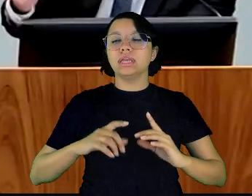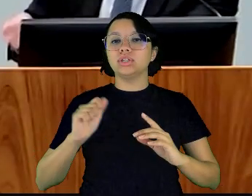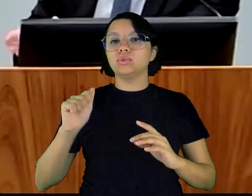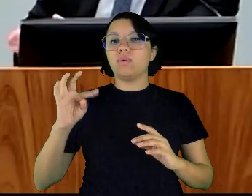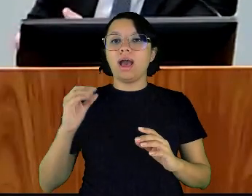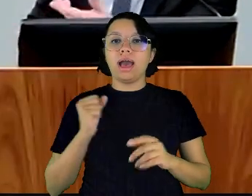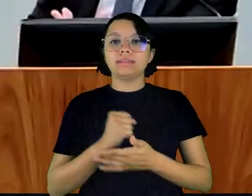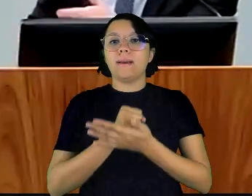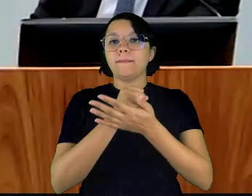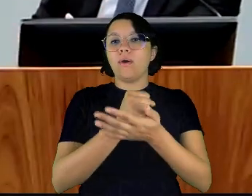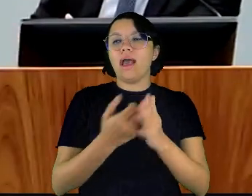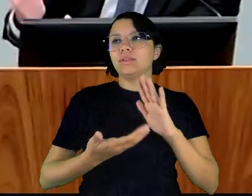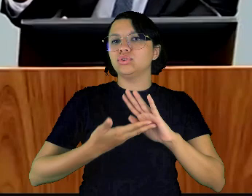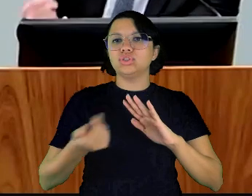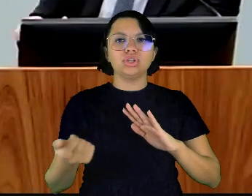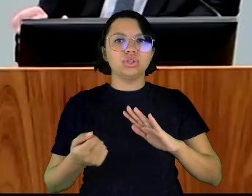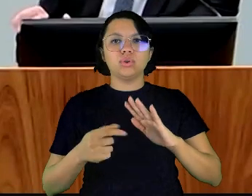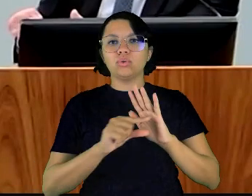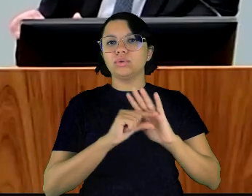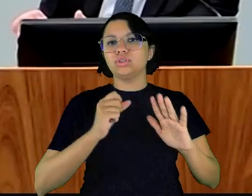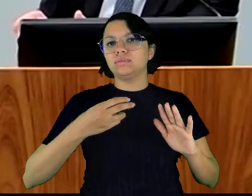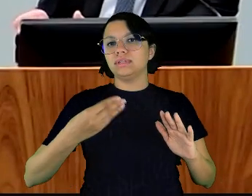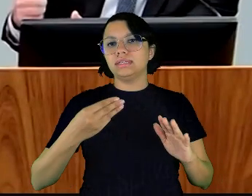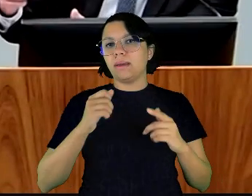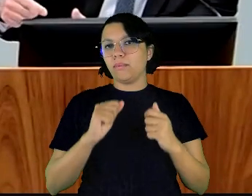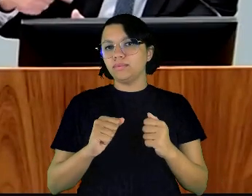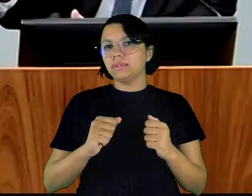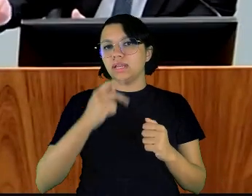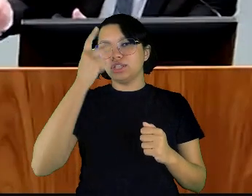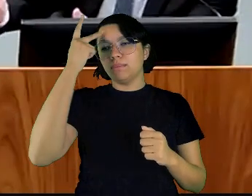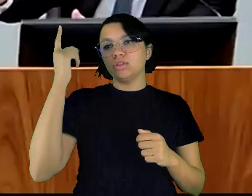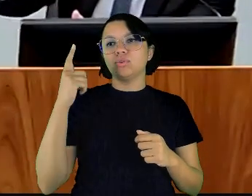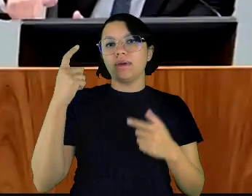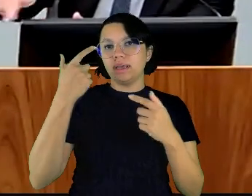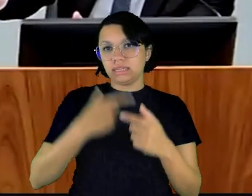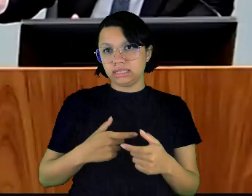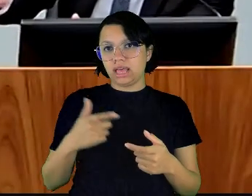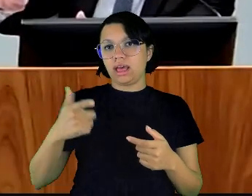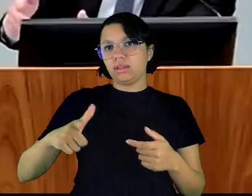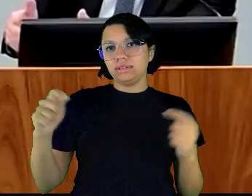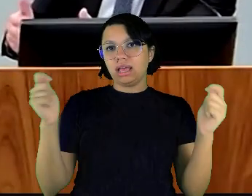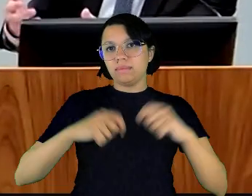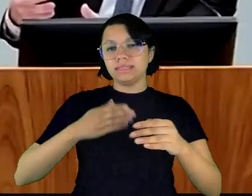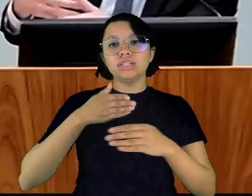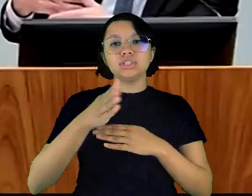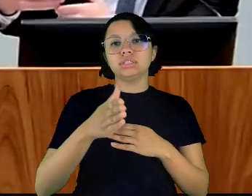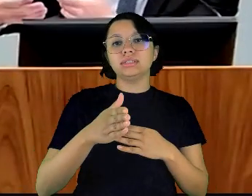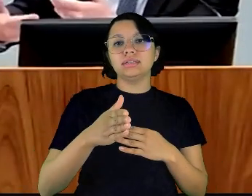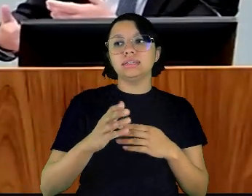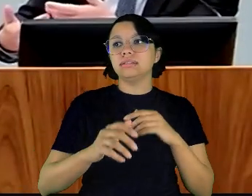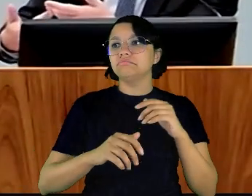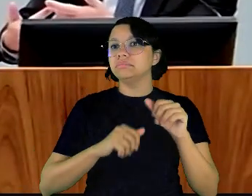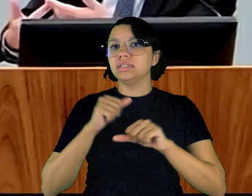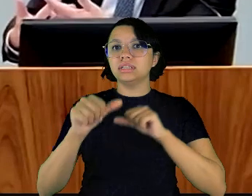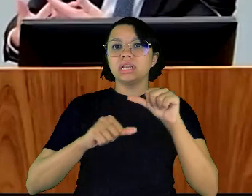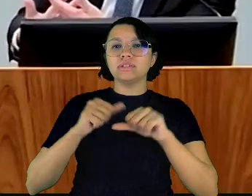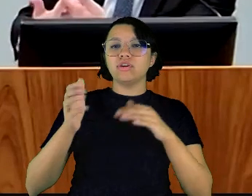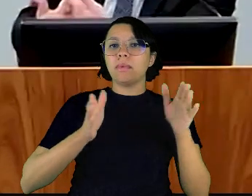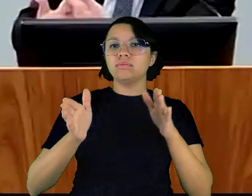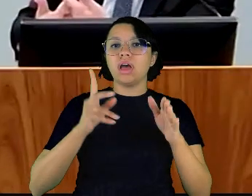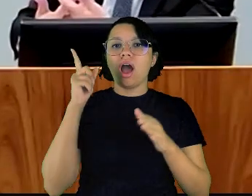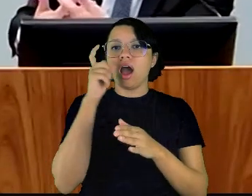mais, eles tiraram do artigo 3º essa possibilidade da pessoa que está incapaz de ir. E aí virou uma situação